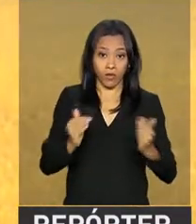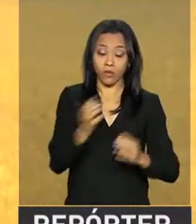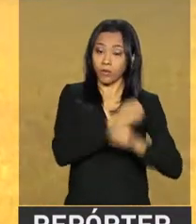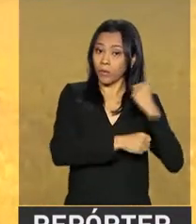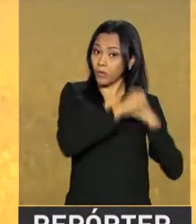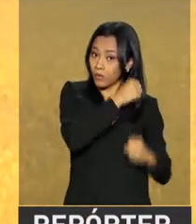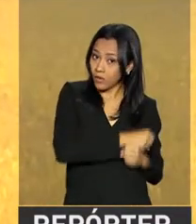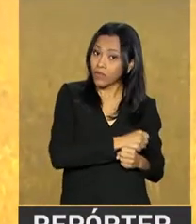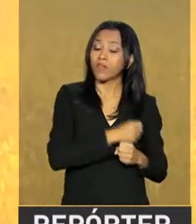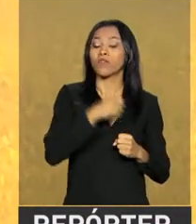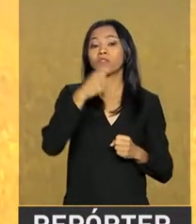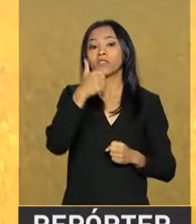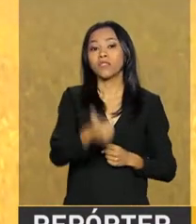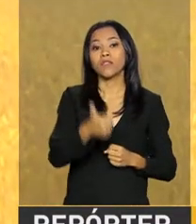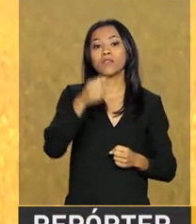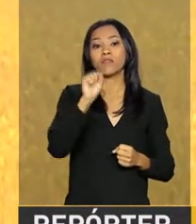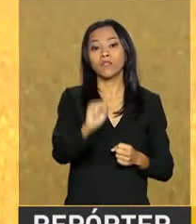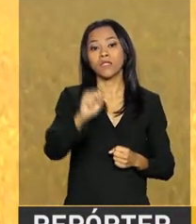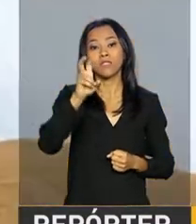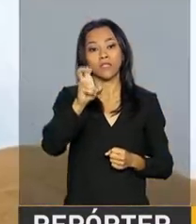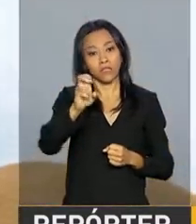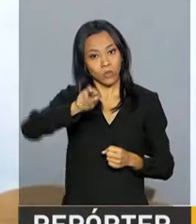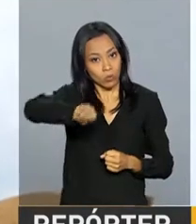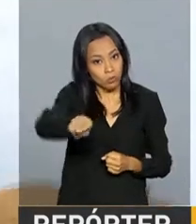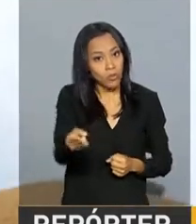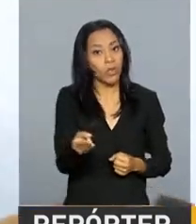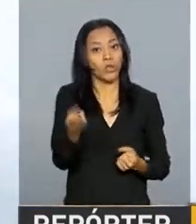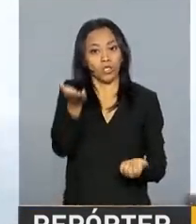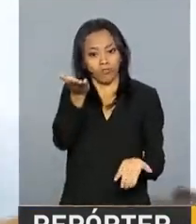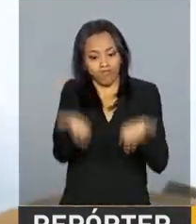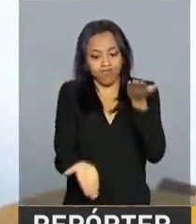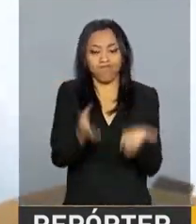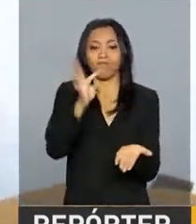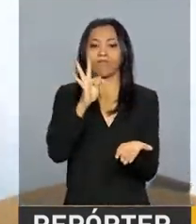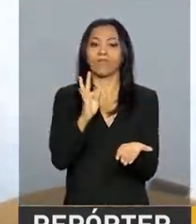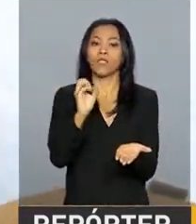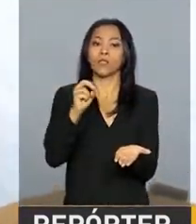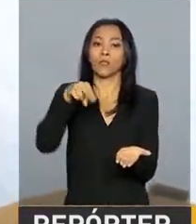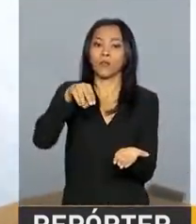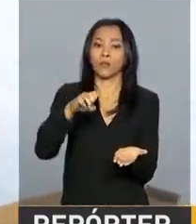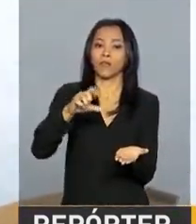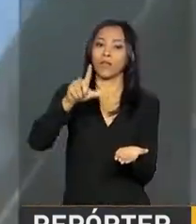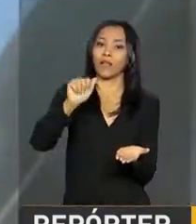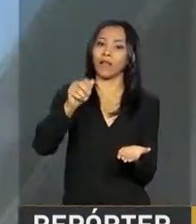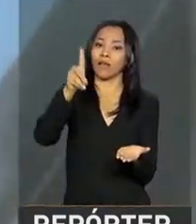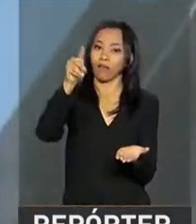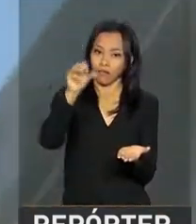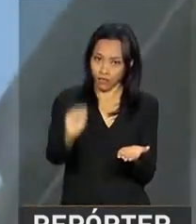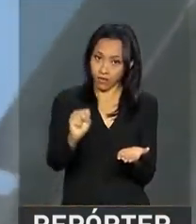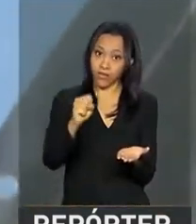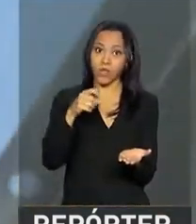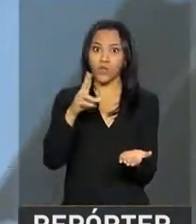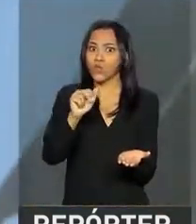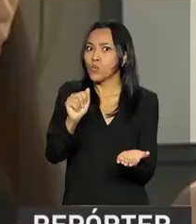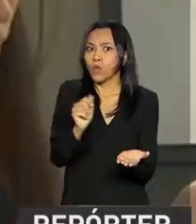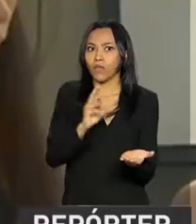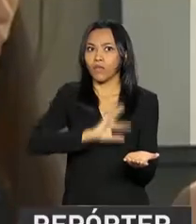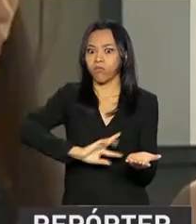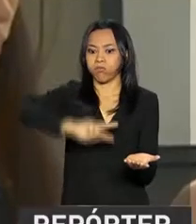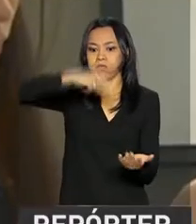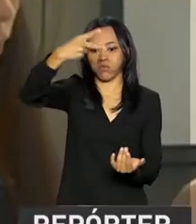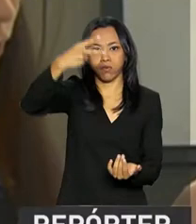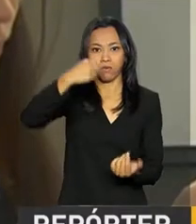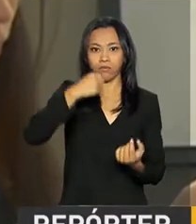que foi de 185 milhões de toneladas segundo o instituto nunca houve um aumento tão grande de um ano para outro em